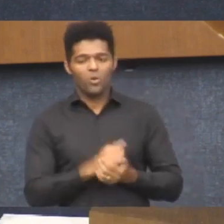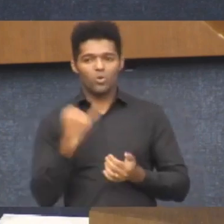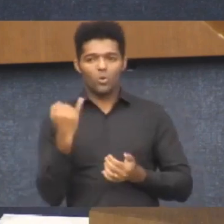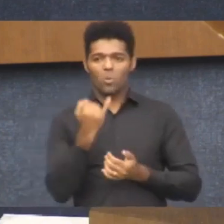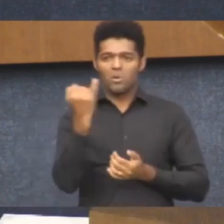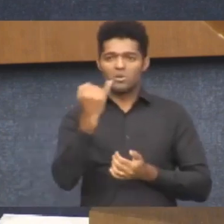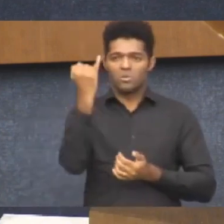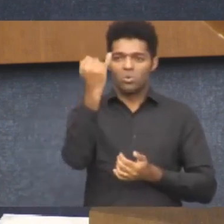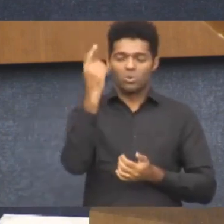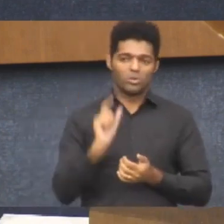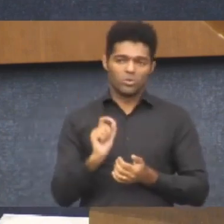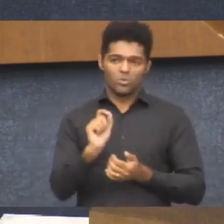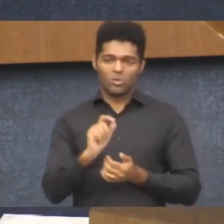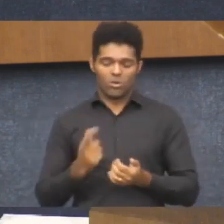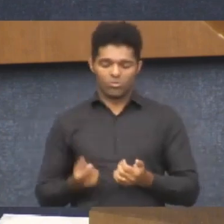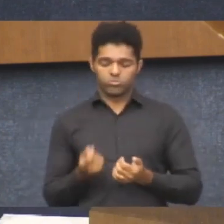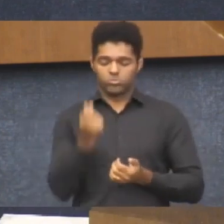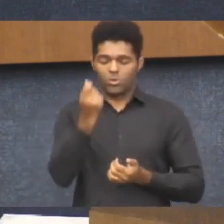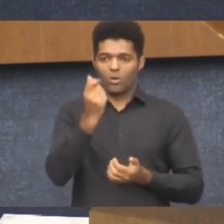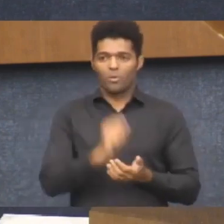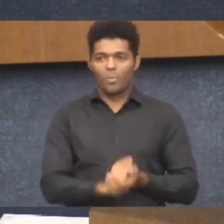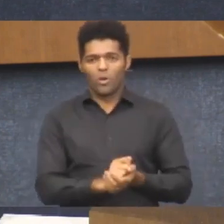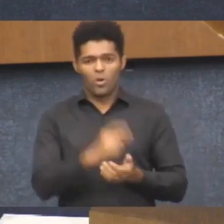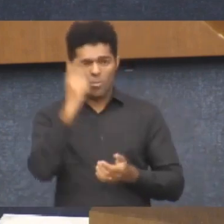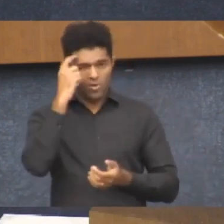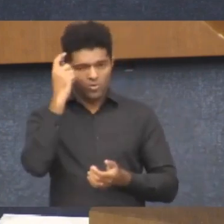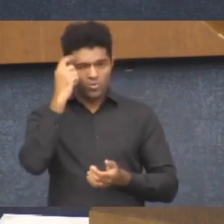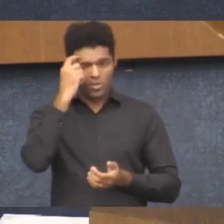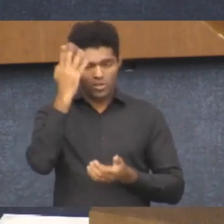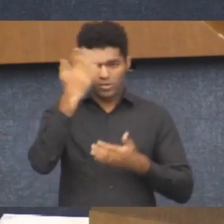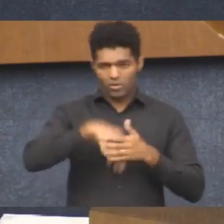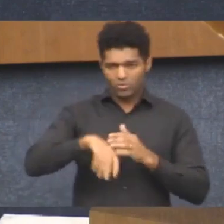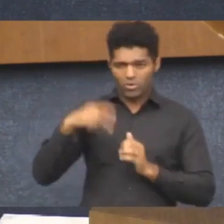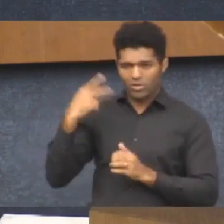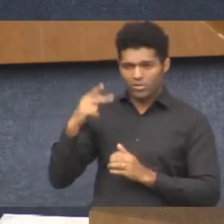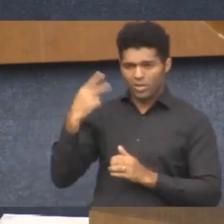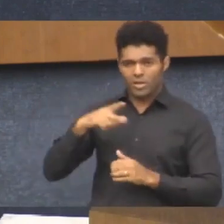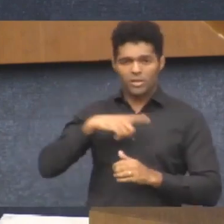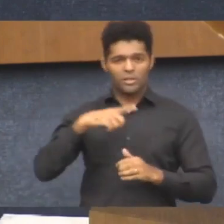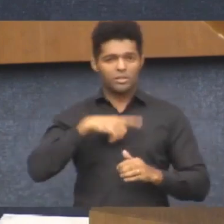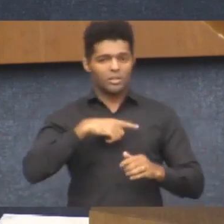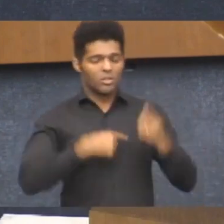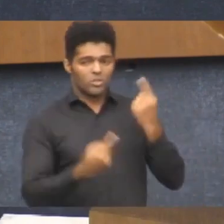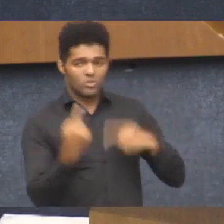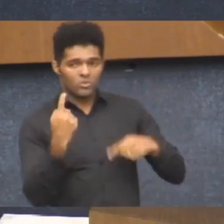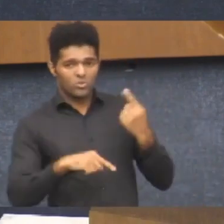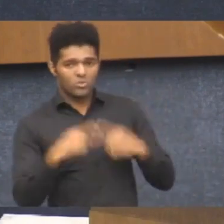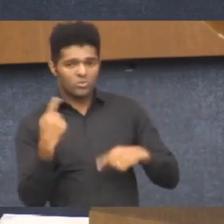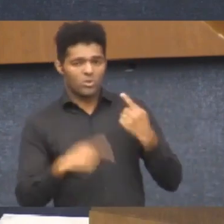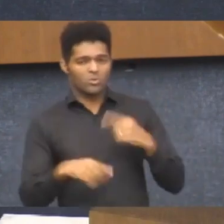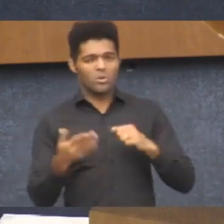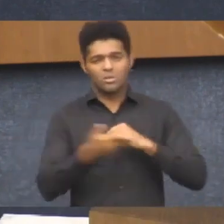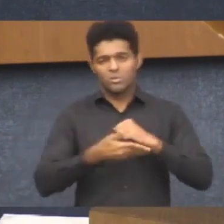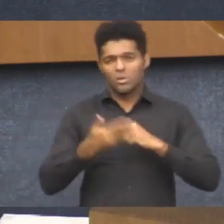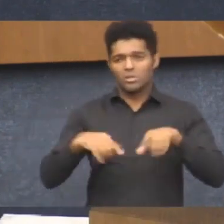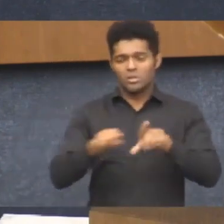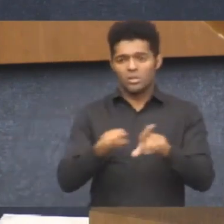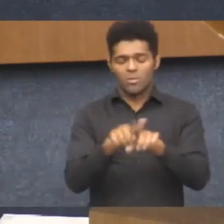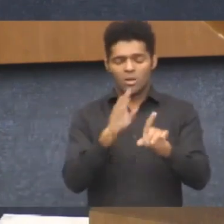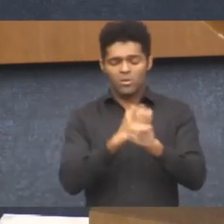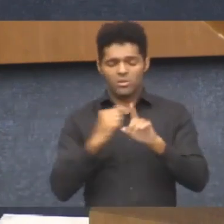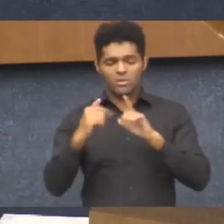aqui na Planalto você lida com essas instâncias de dinheiro, né? A nossa sociedade ela tem que ser